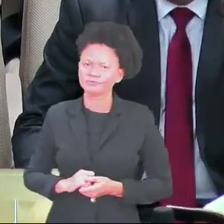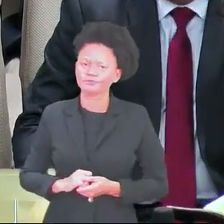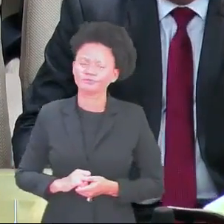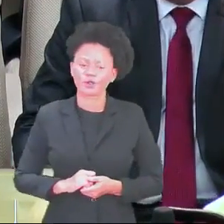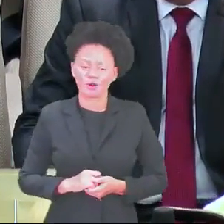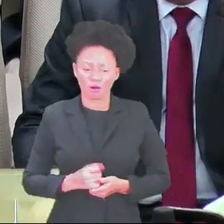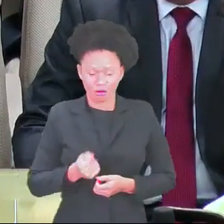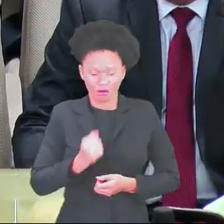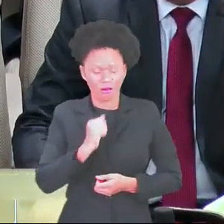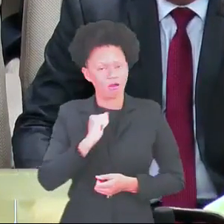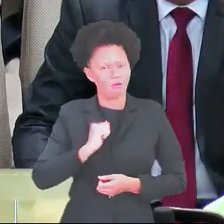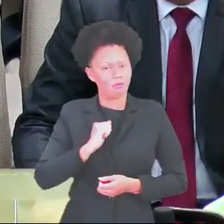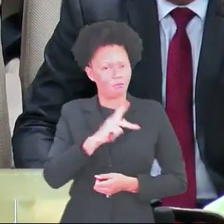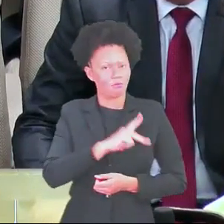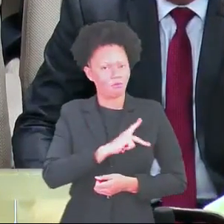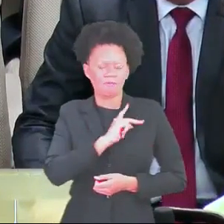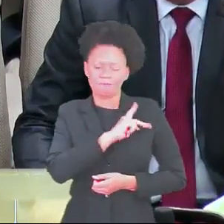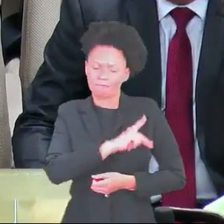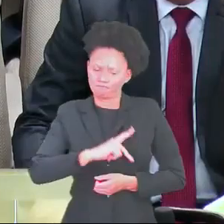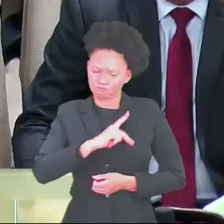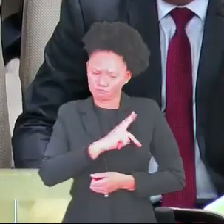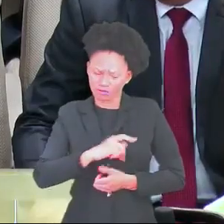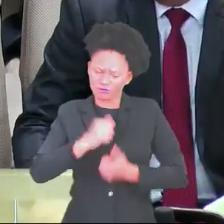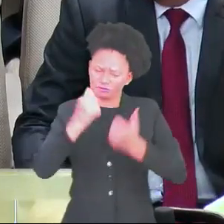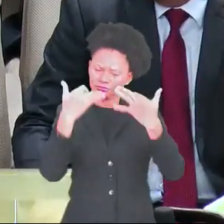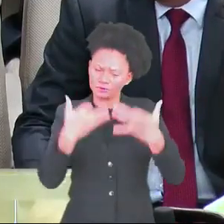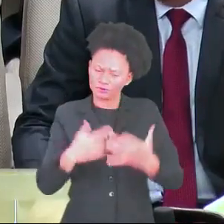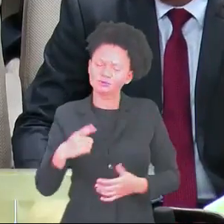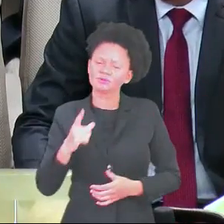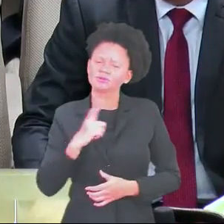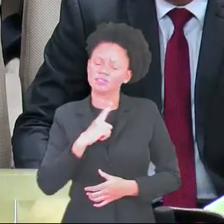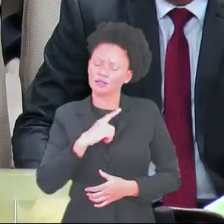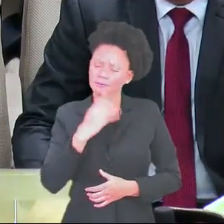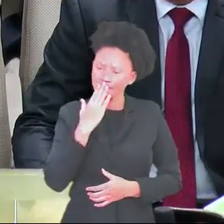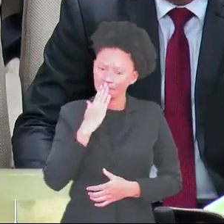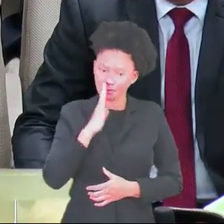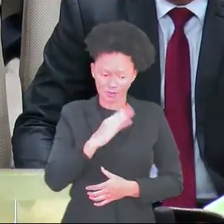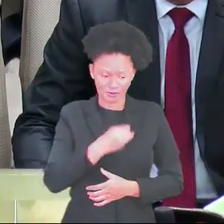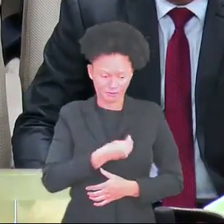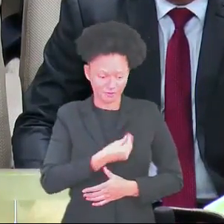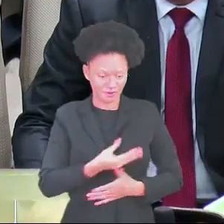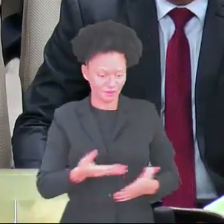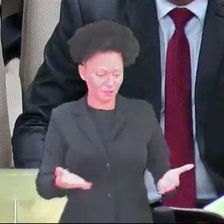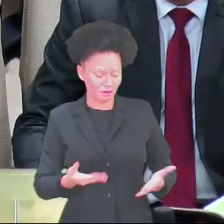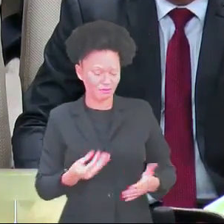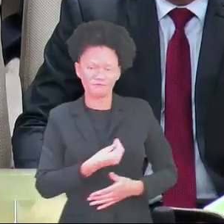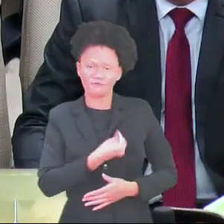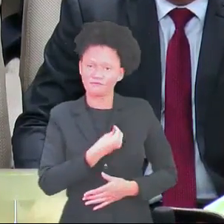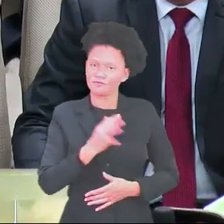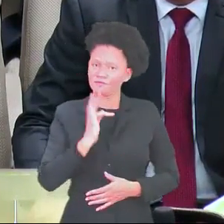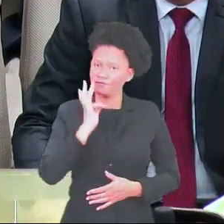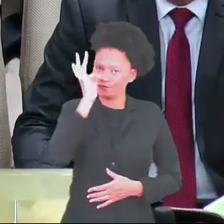O apóstolo Paulo diz que nós temos promessa de vida presente e de vida futura.